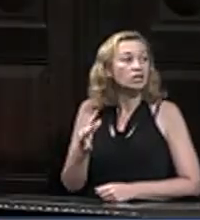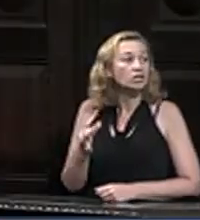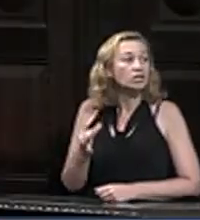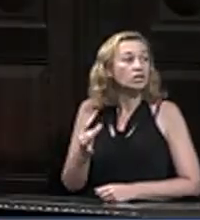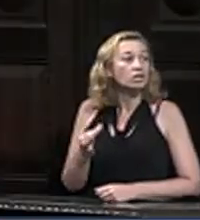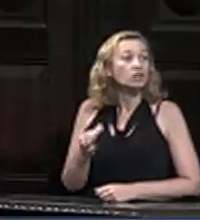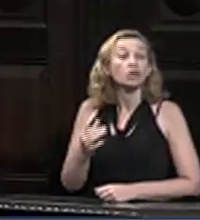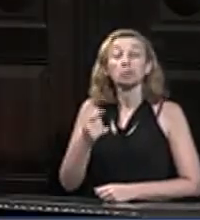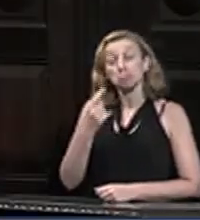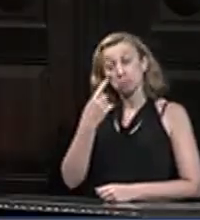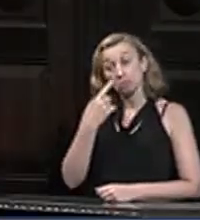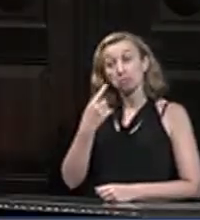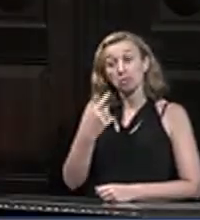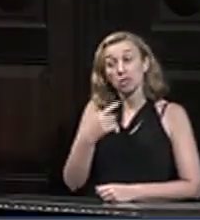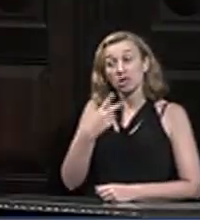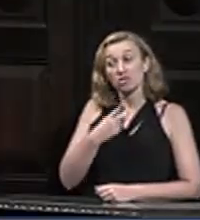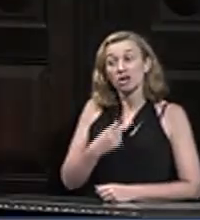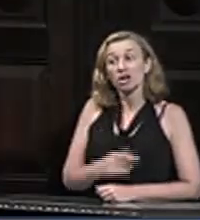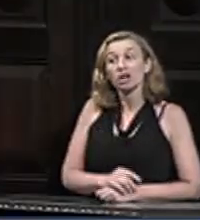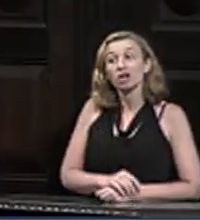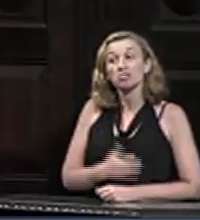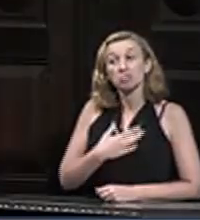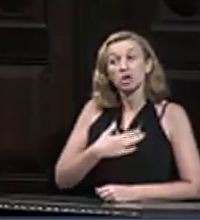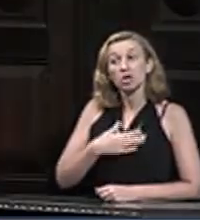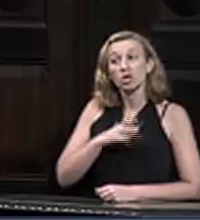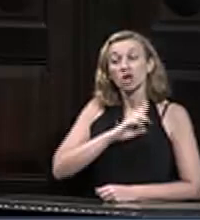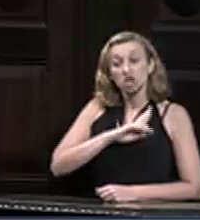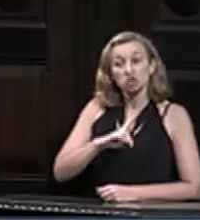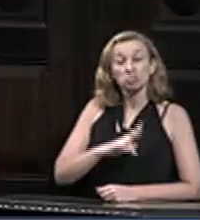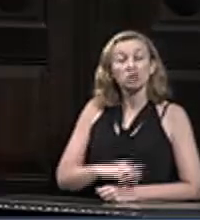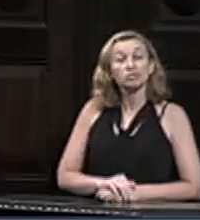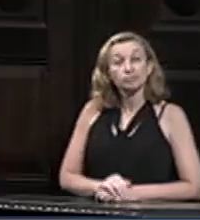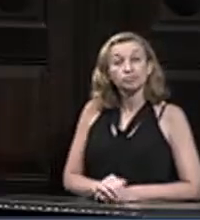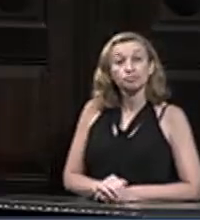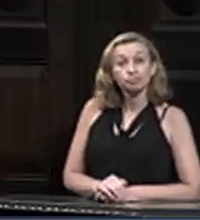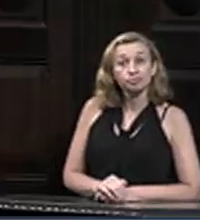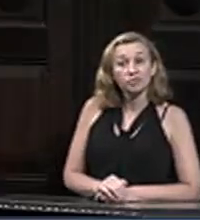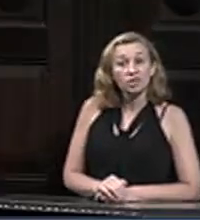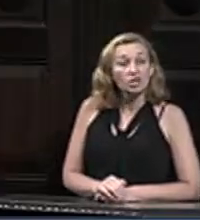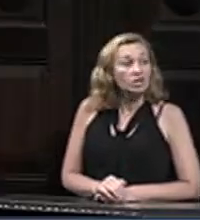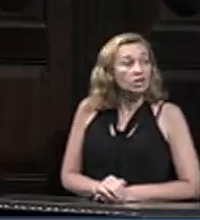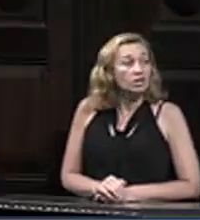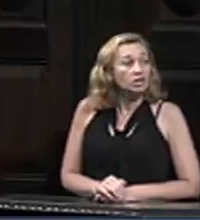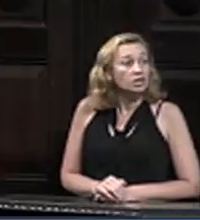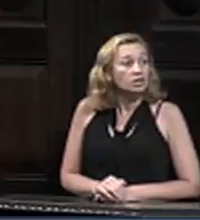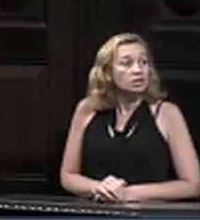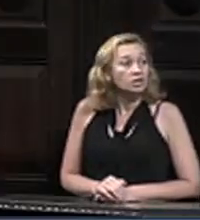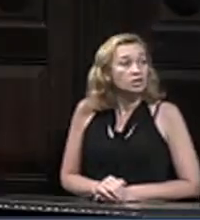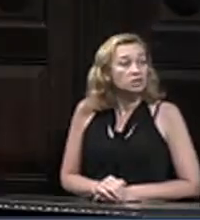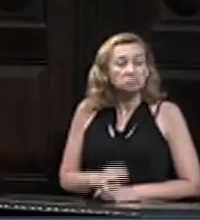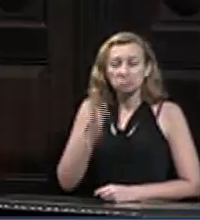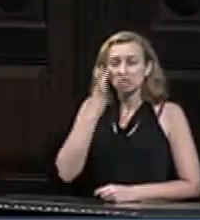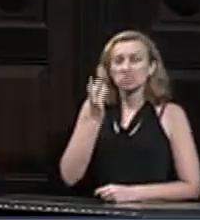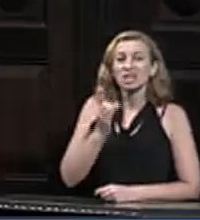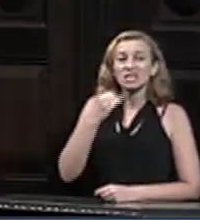e olha que quero manifestar meu respeito ao IDEC. Não sei se o IDEC